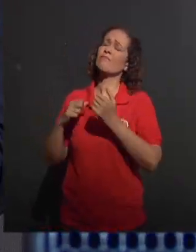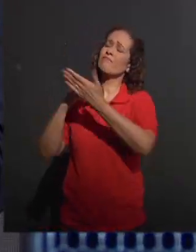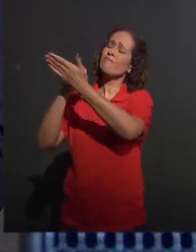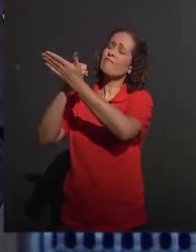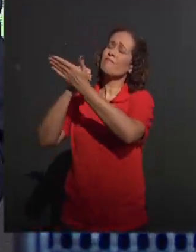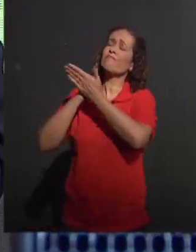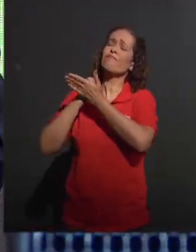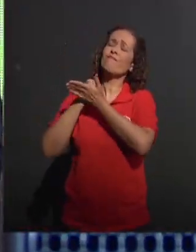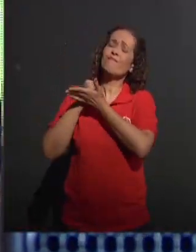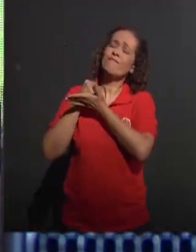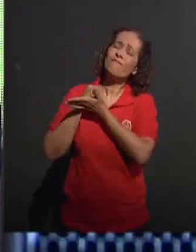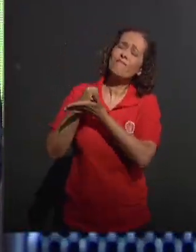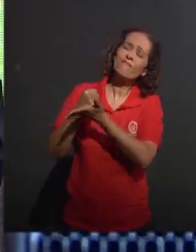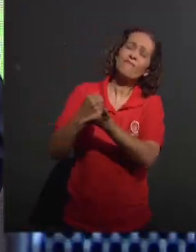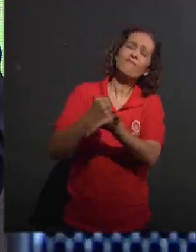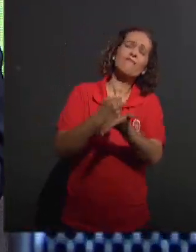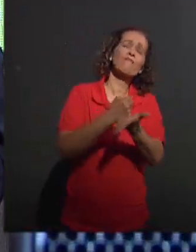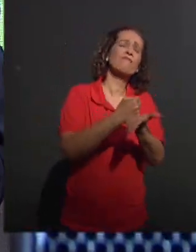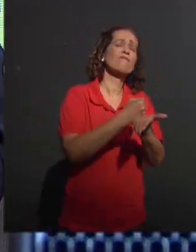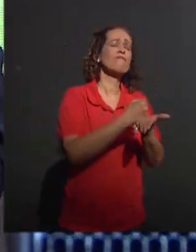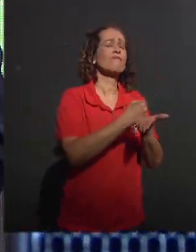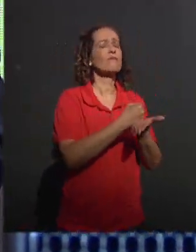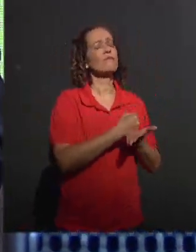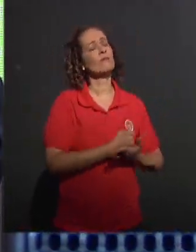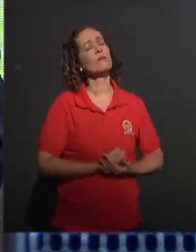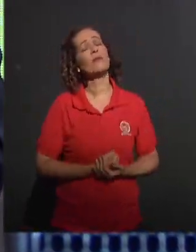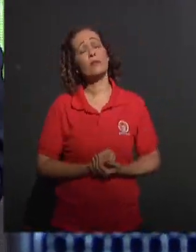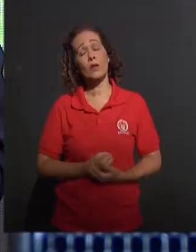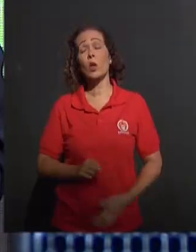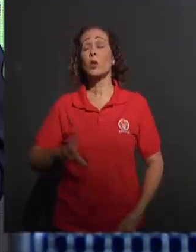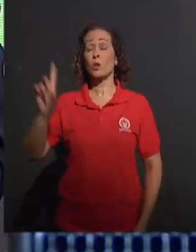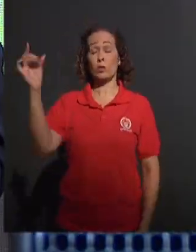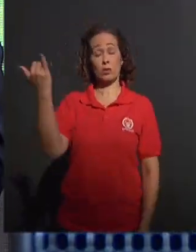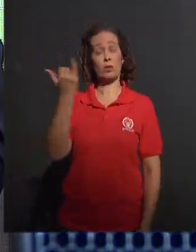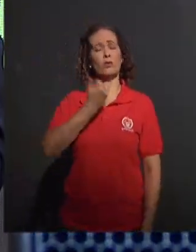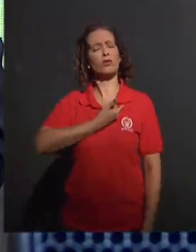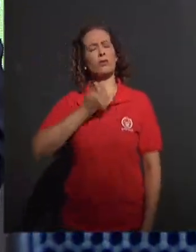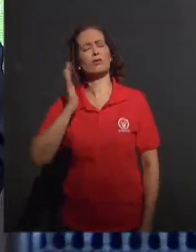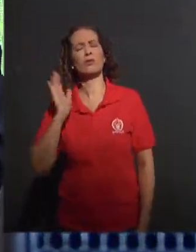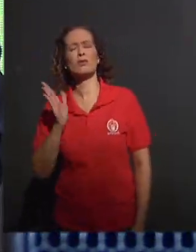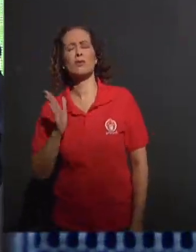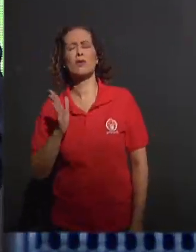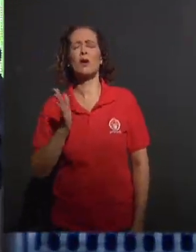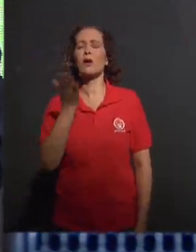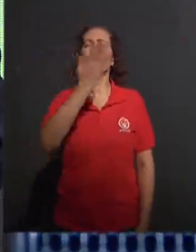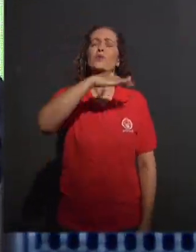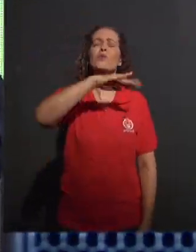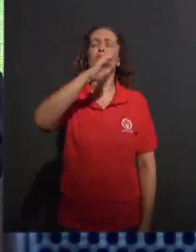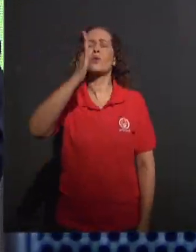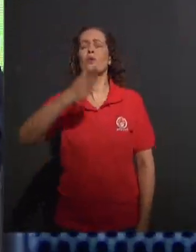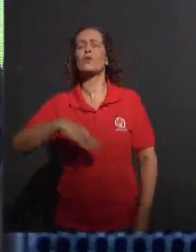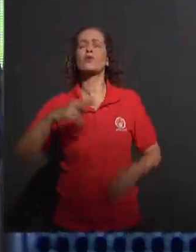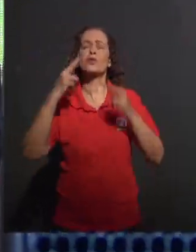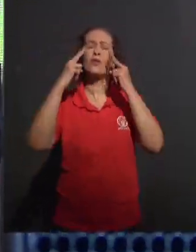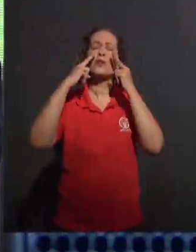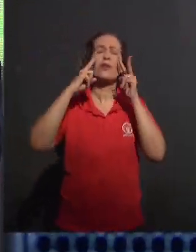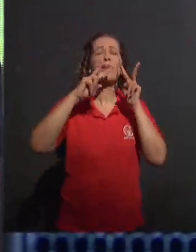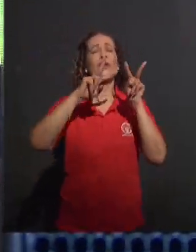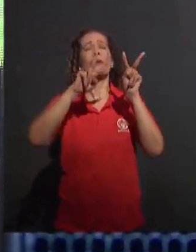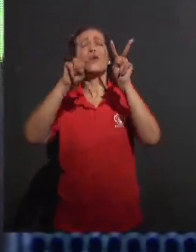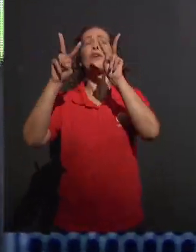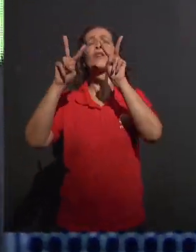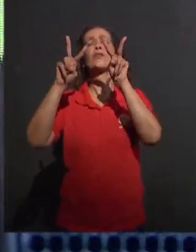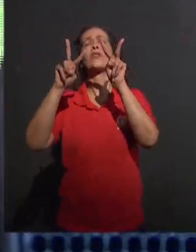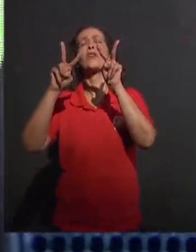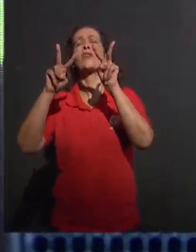O Senhor nos diz, eleva os olhos para os montes. De onde me virá o